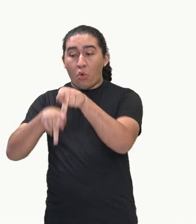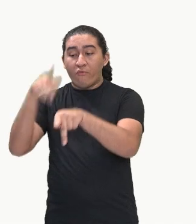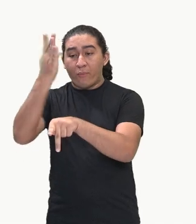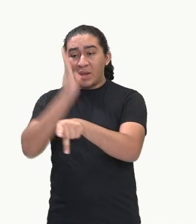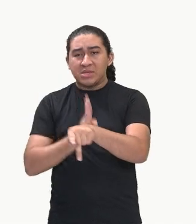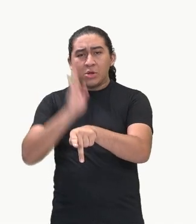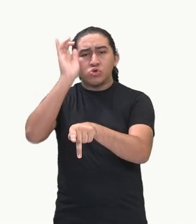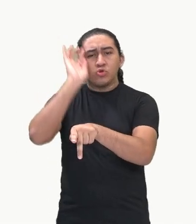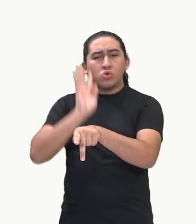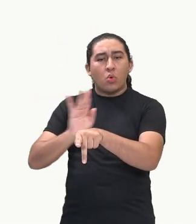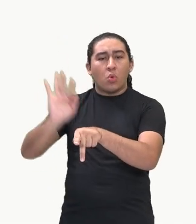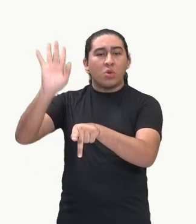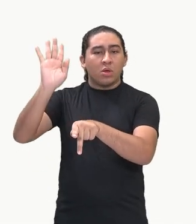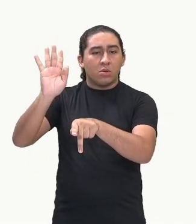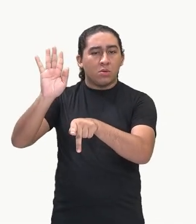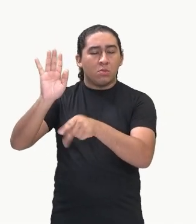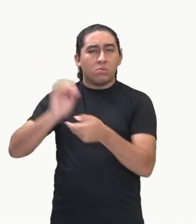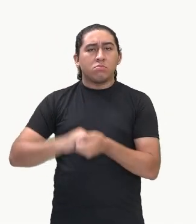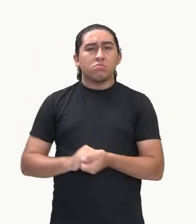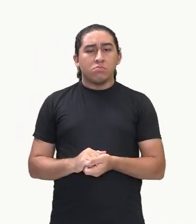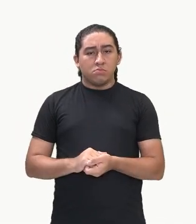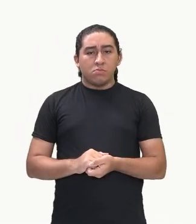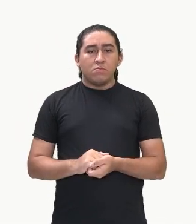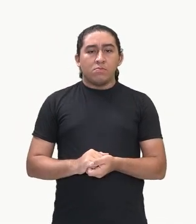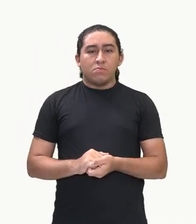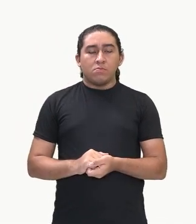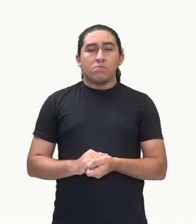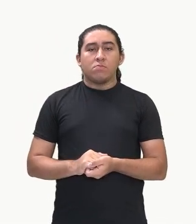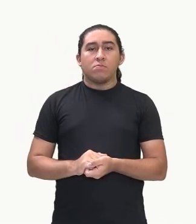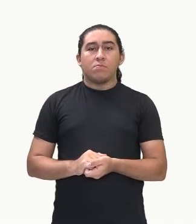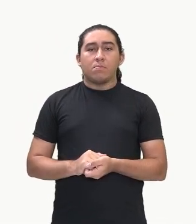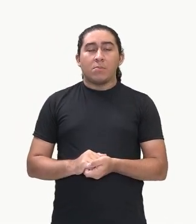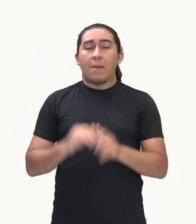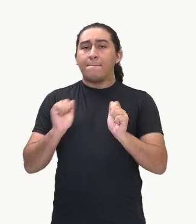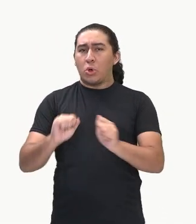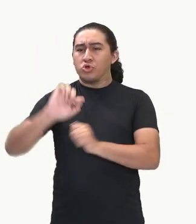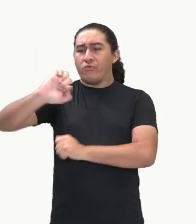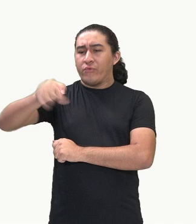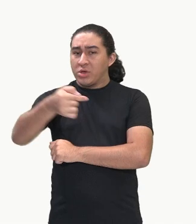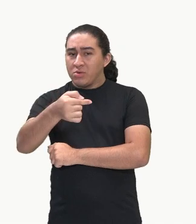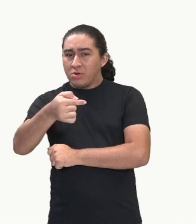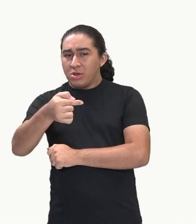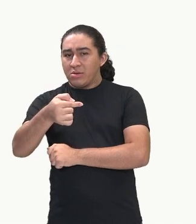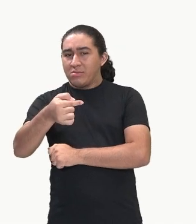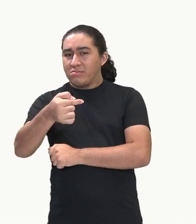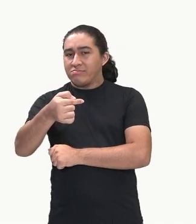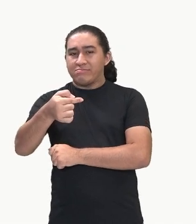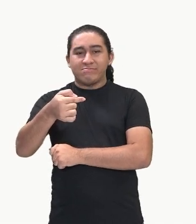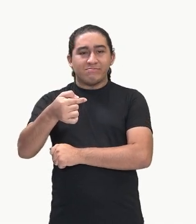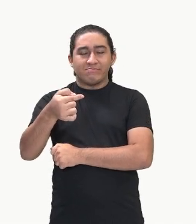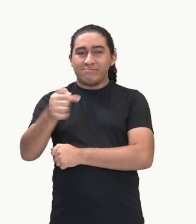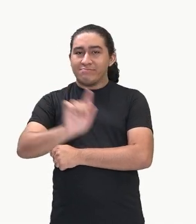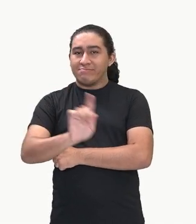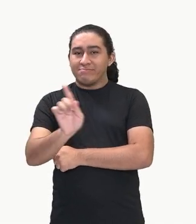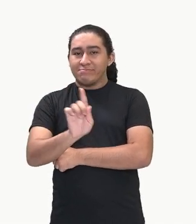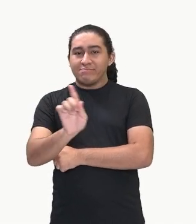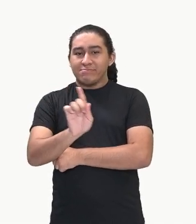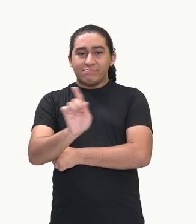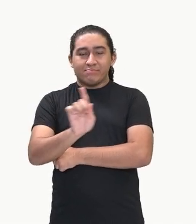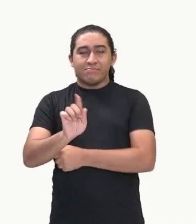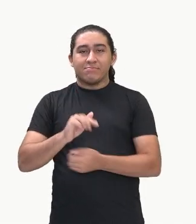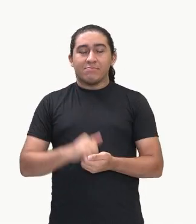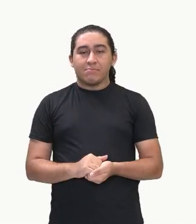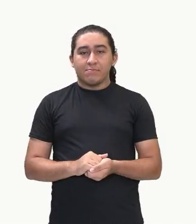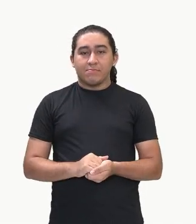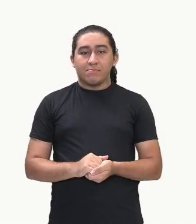brasileiro sonha. Eu não posso pôr uma vírgula aqui para separar, né,